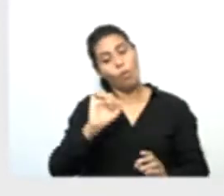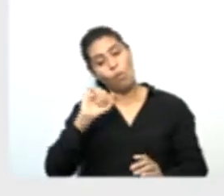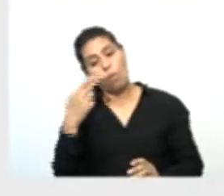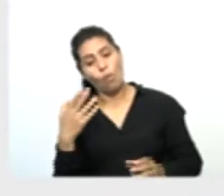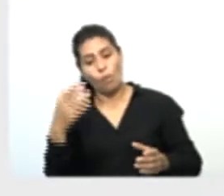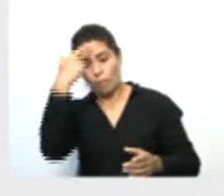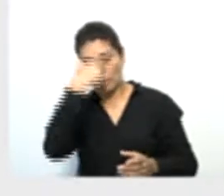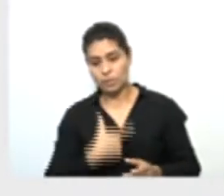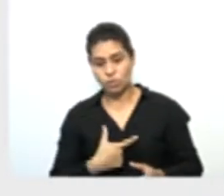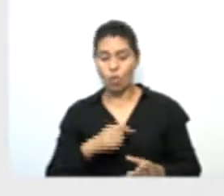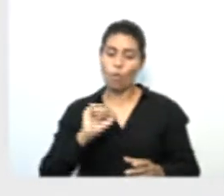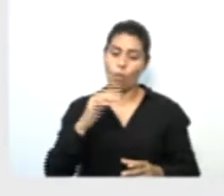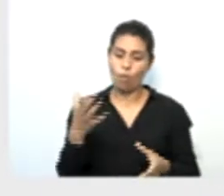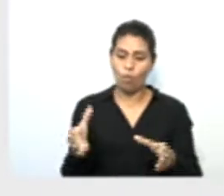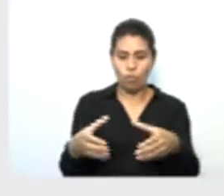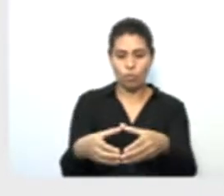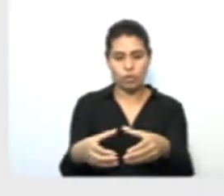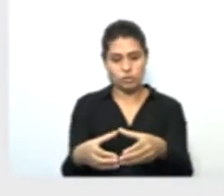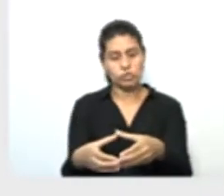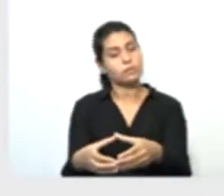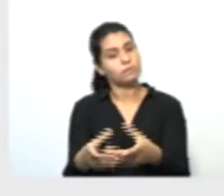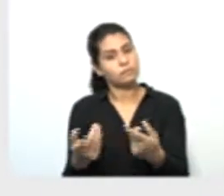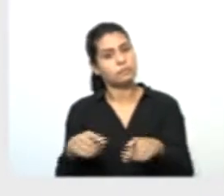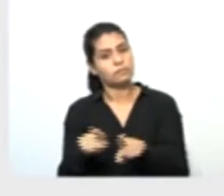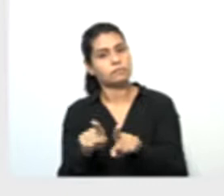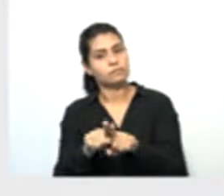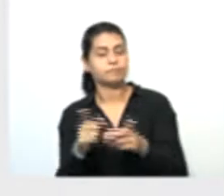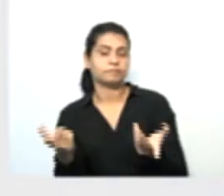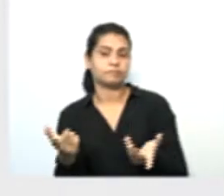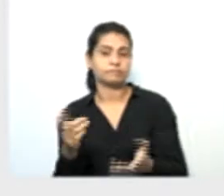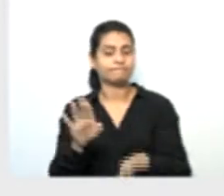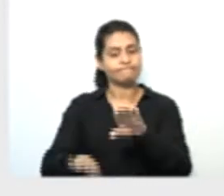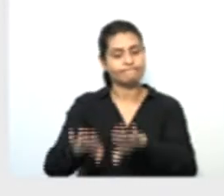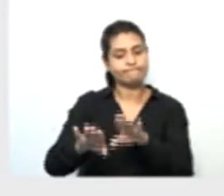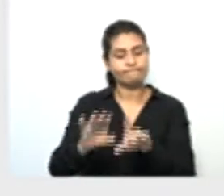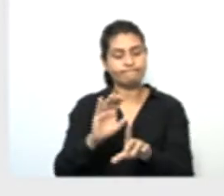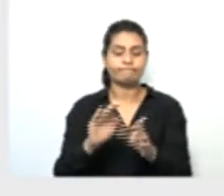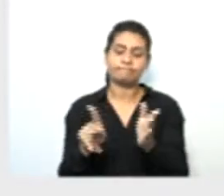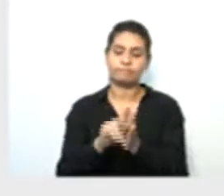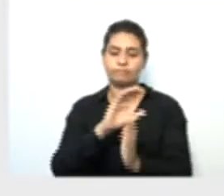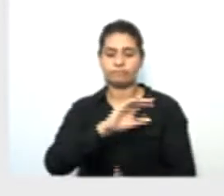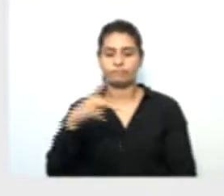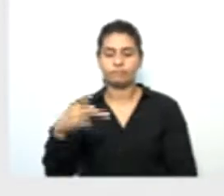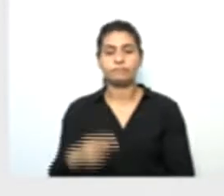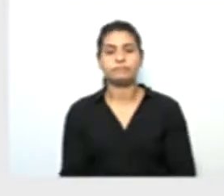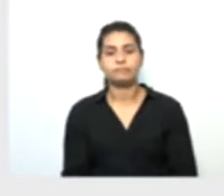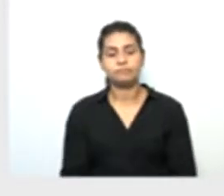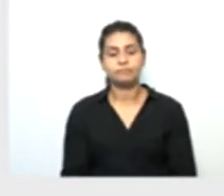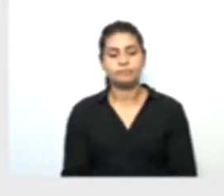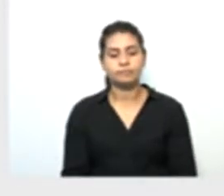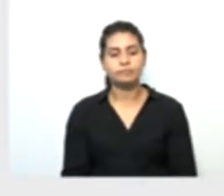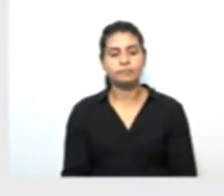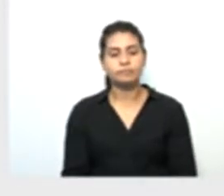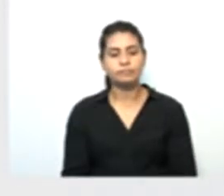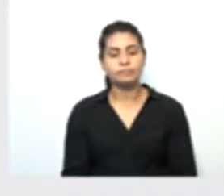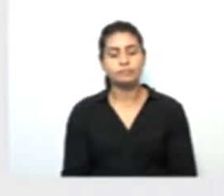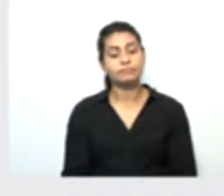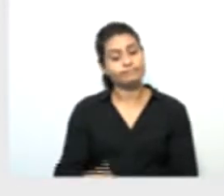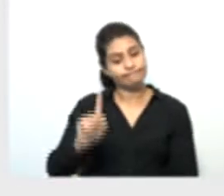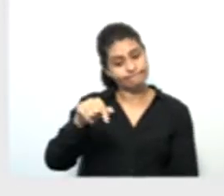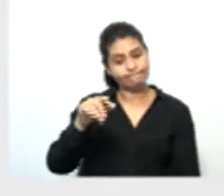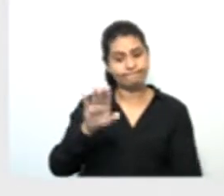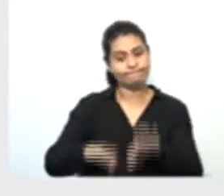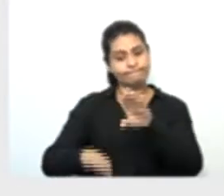coletiva, paralelo aos resultados econômicos ou sociais da organização. Essa questão do equilíbrio dinâmico, né, professor?